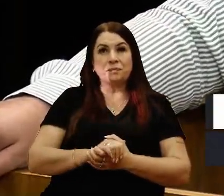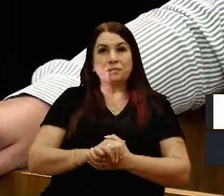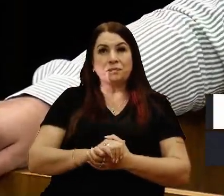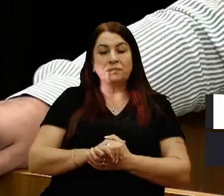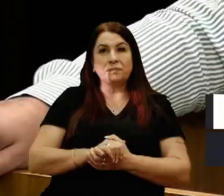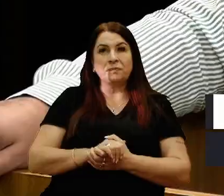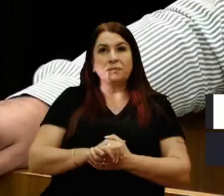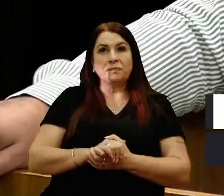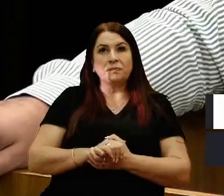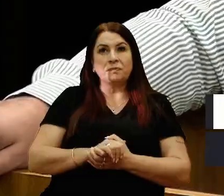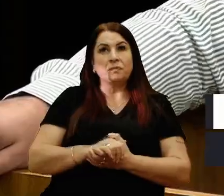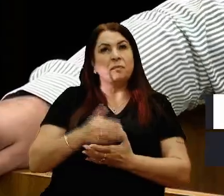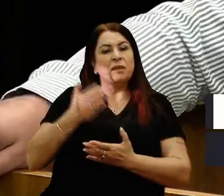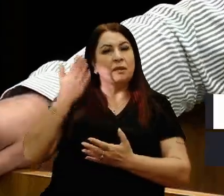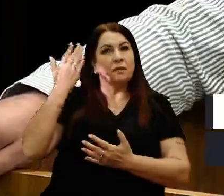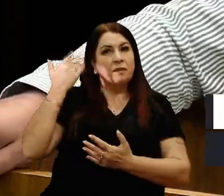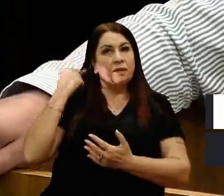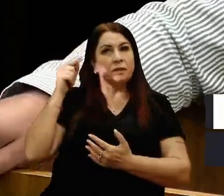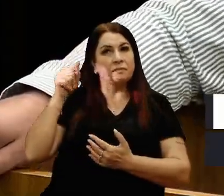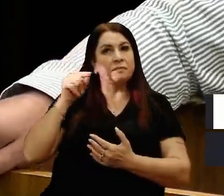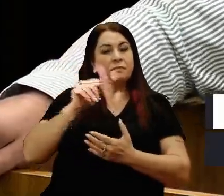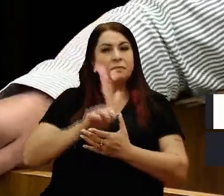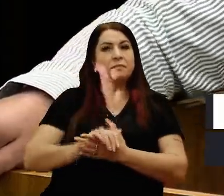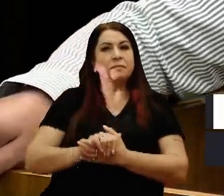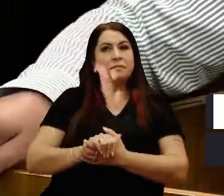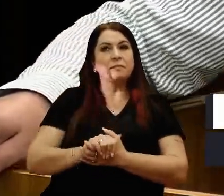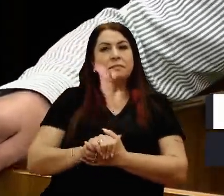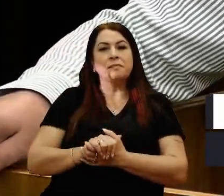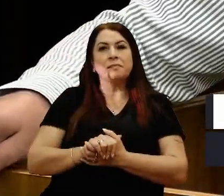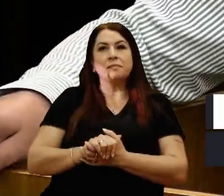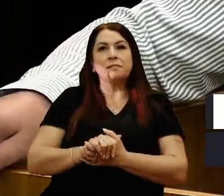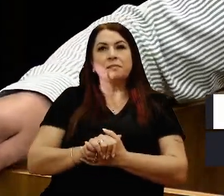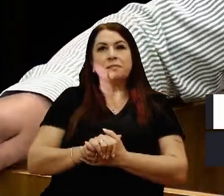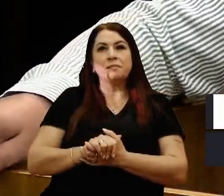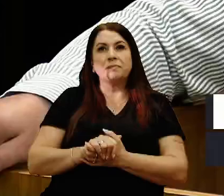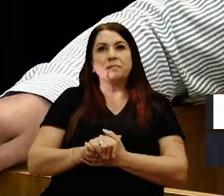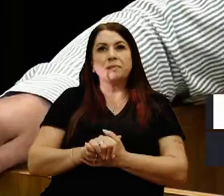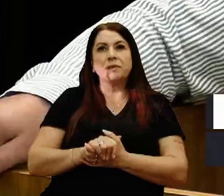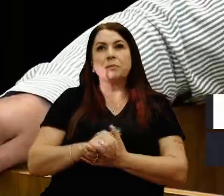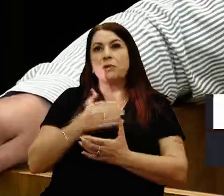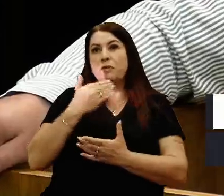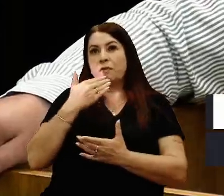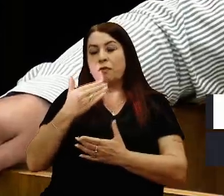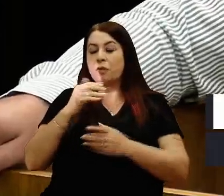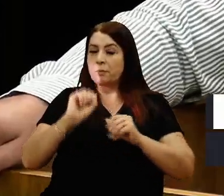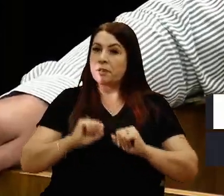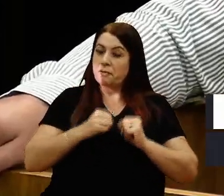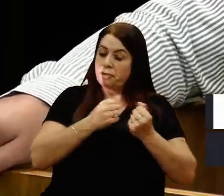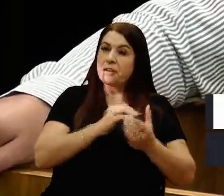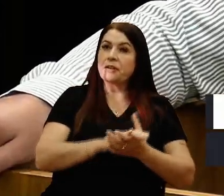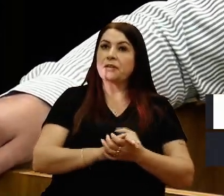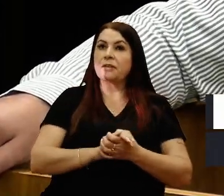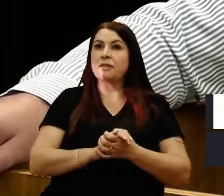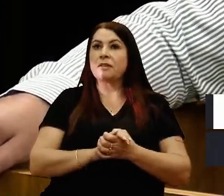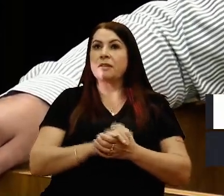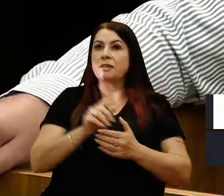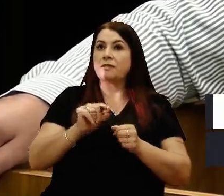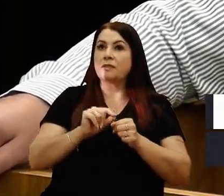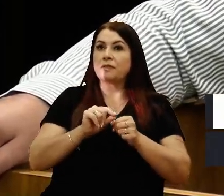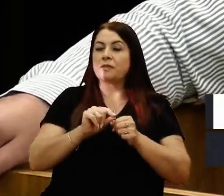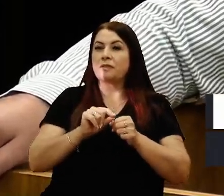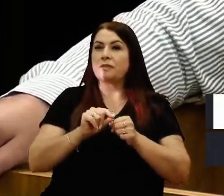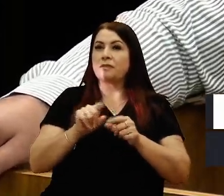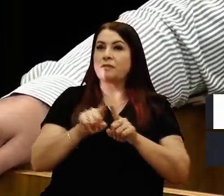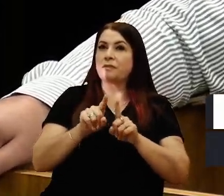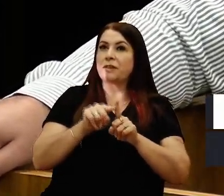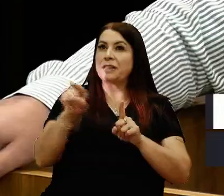feita, em que a senhora estava a meu favor, me defendendo, e a senhora foi colocada em